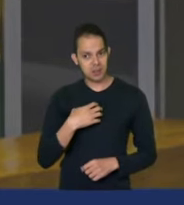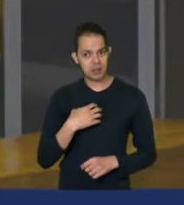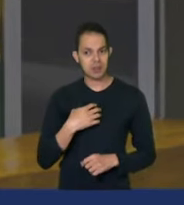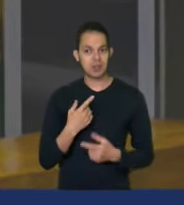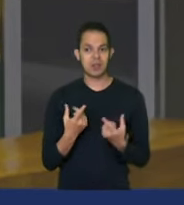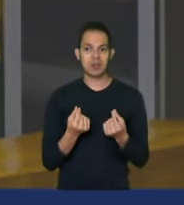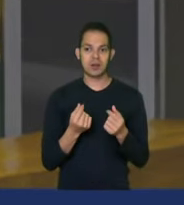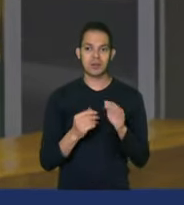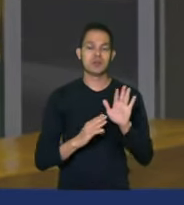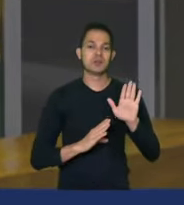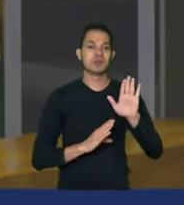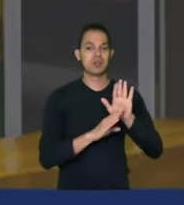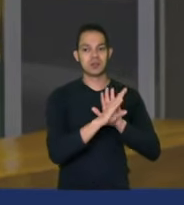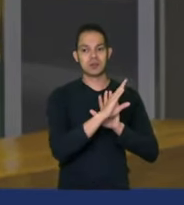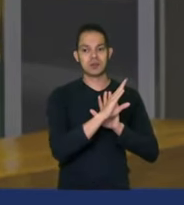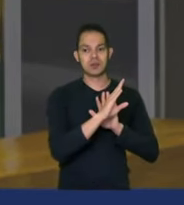porque